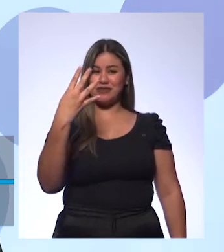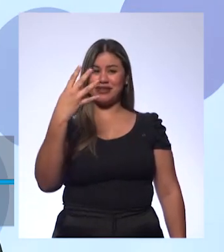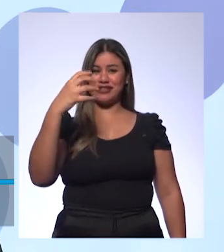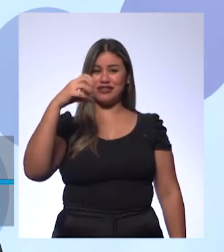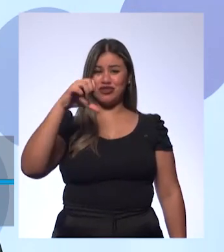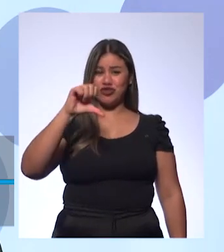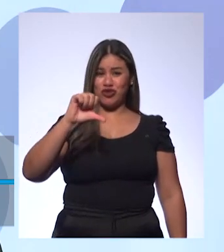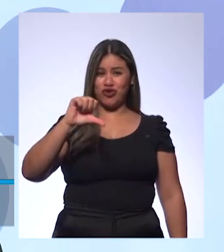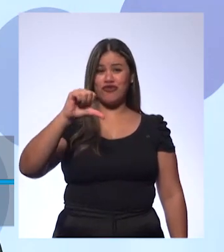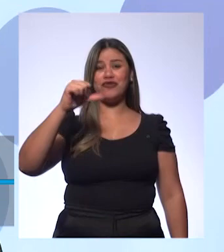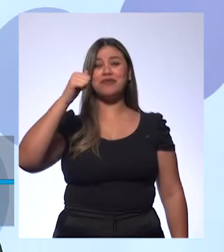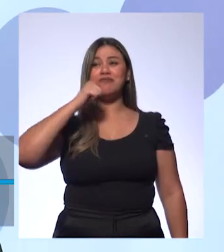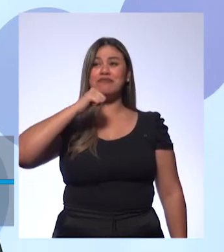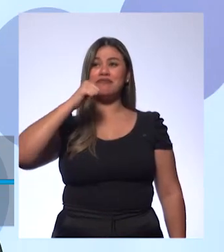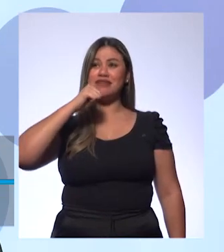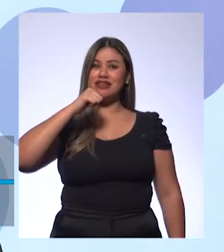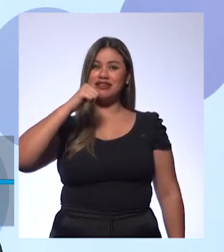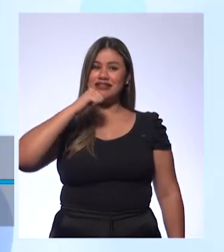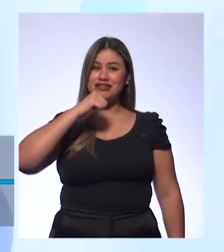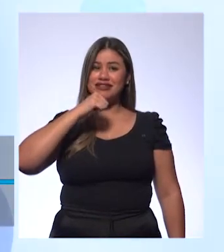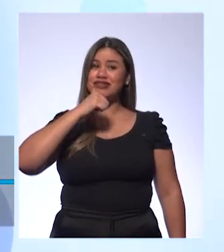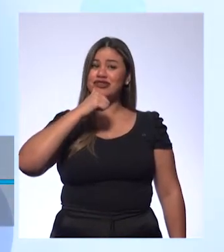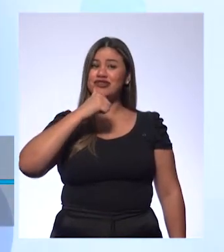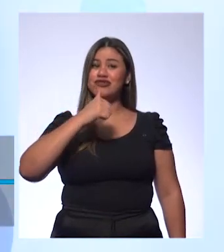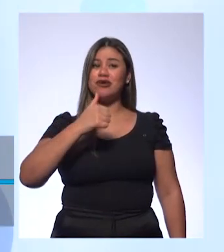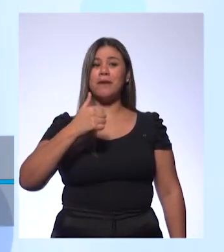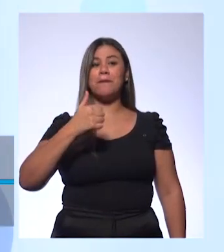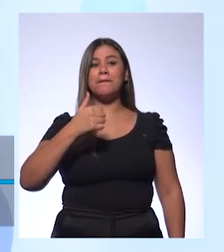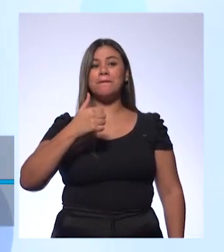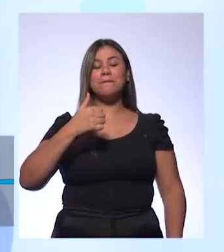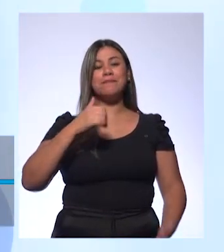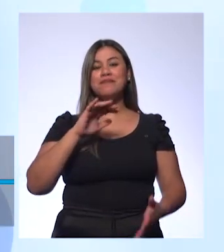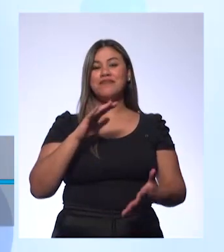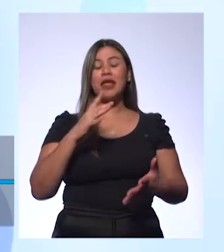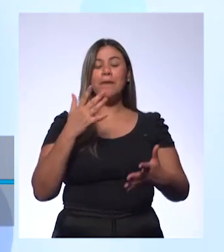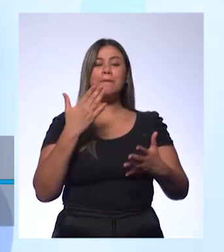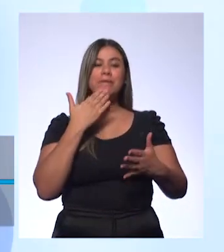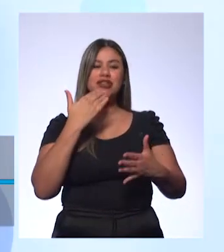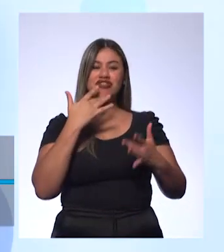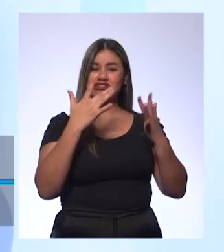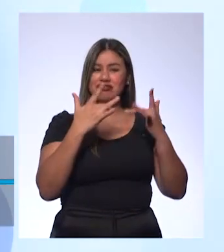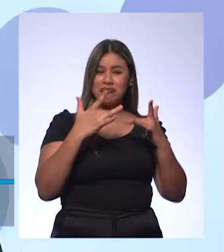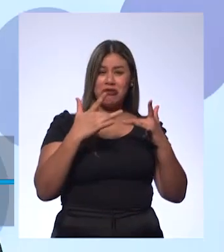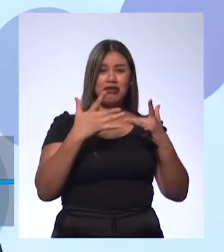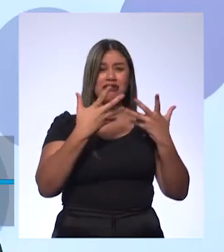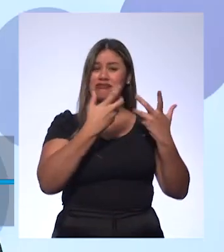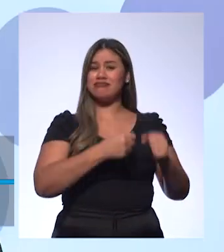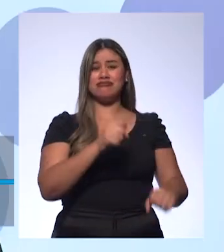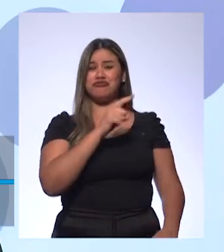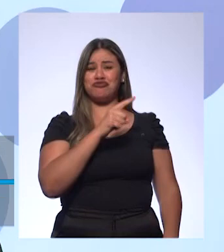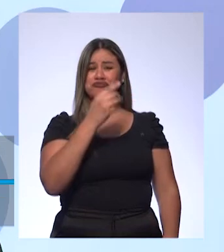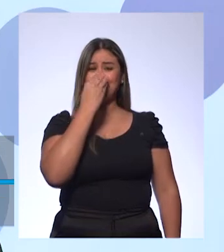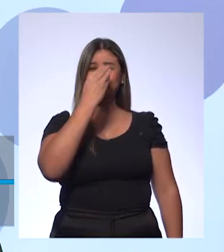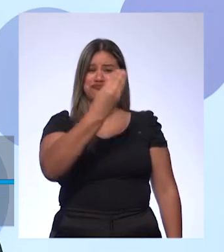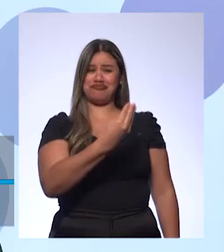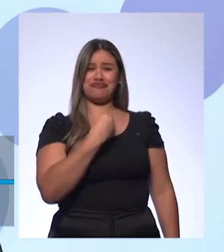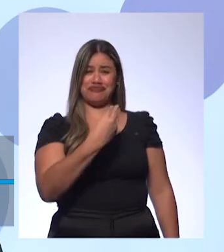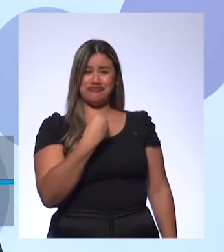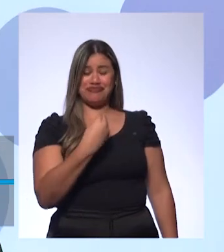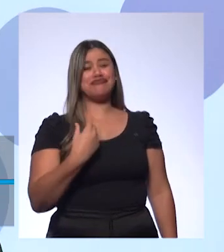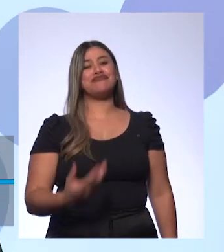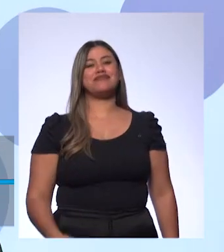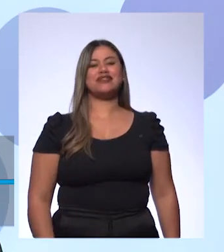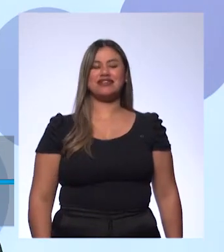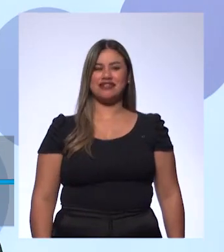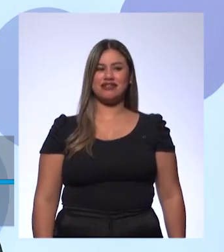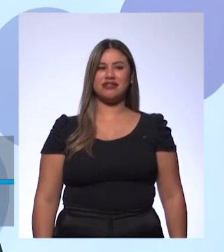acho que ele está contando. ele contou tudo. Meu Deus do céu, olha isso. O que mais? A maioria fala das